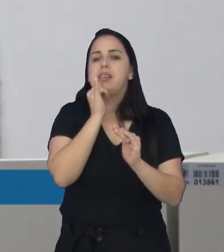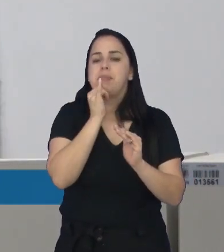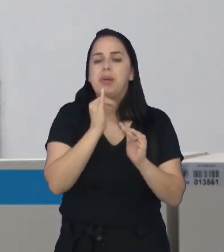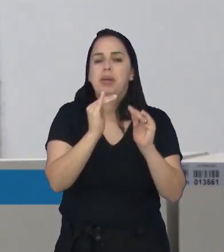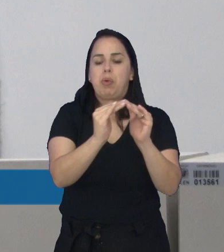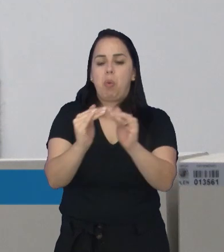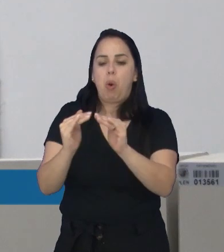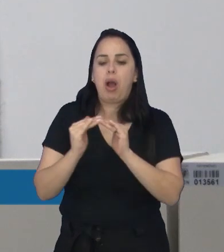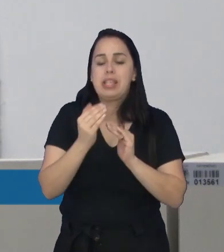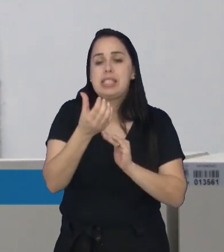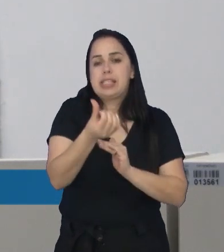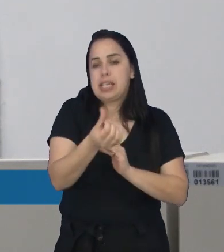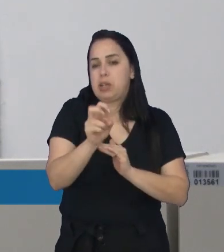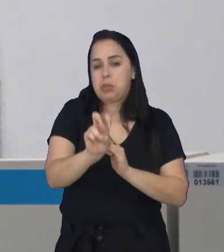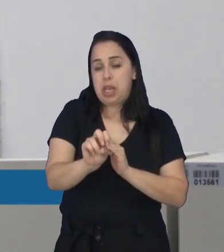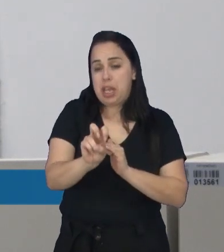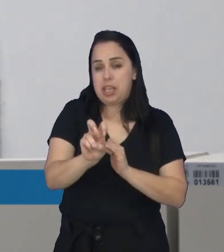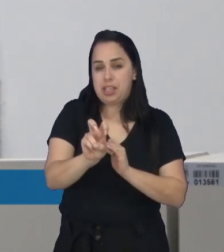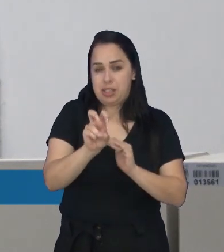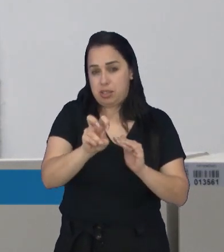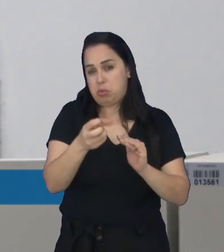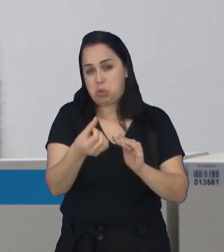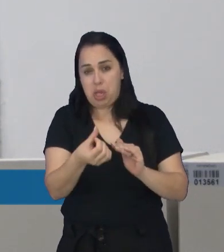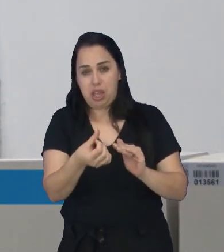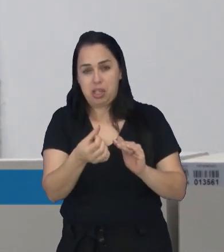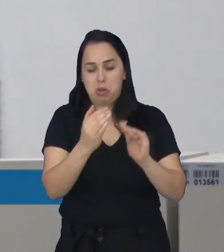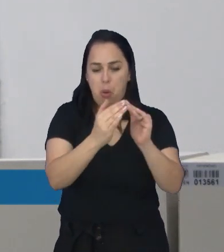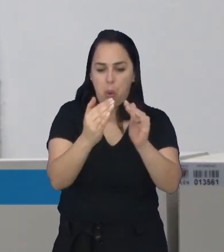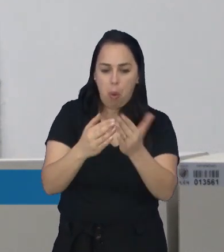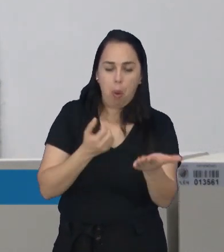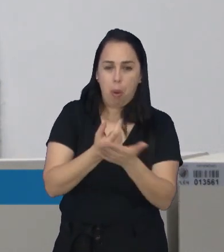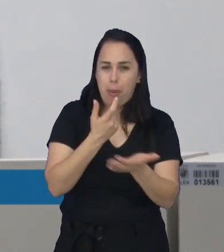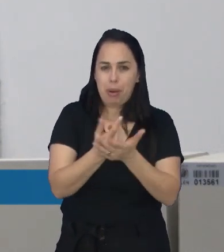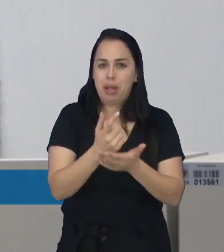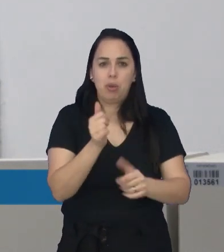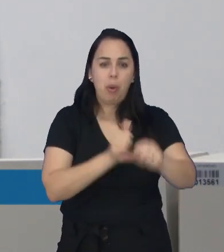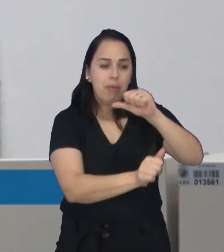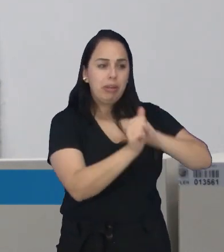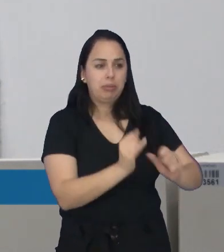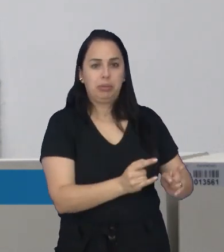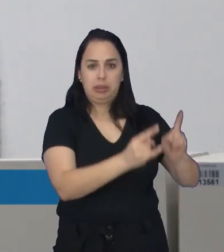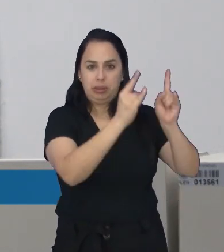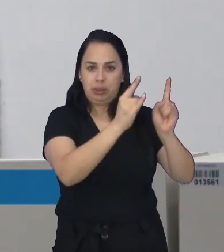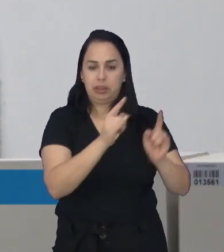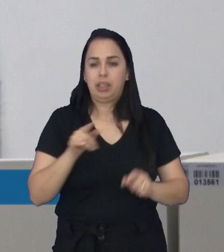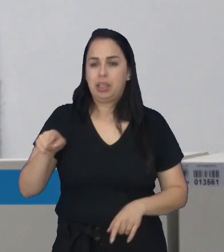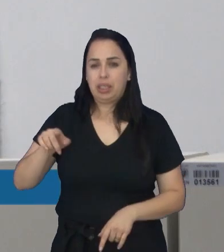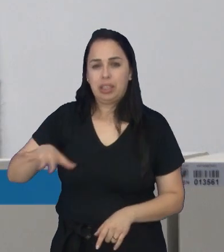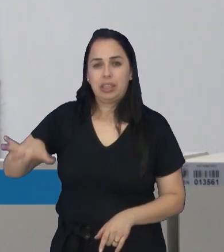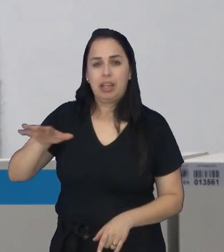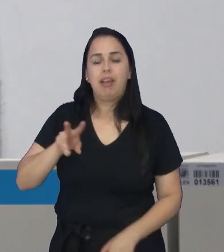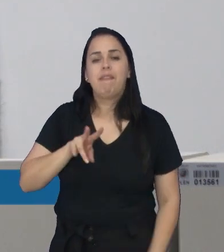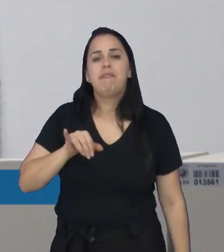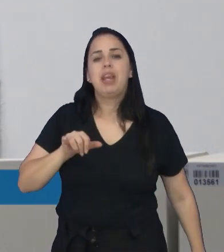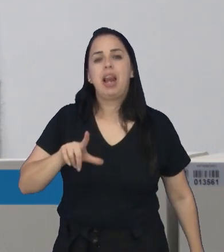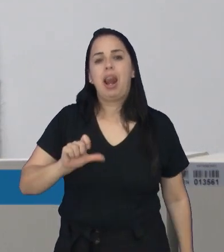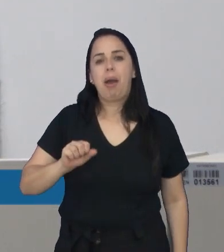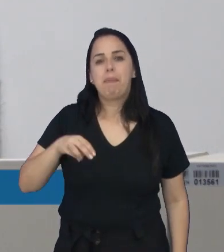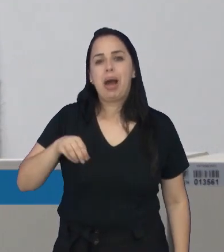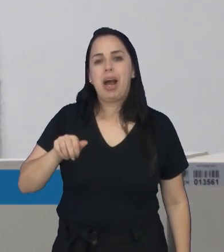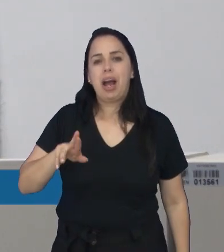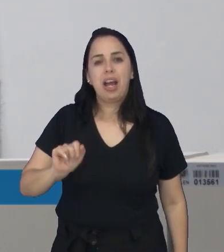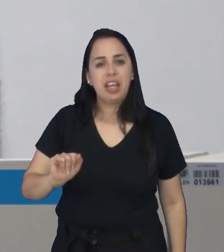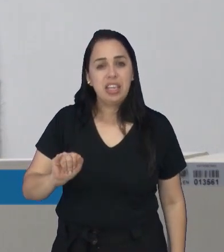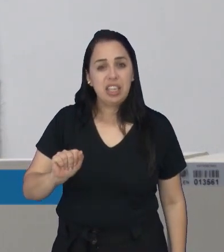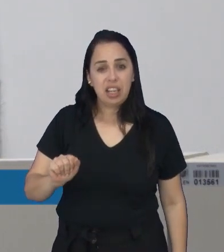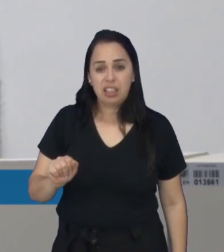casas essa é uma dificuldade muito grande que a gente tem visto e não só na Vila Diana a gente a Vila Maria todo mundo fala porque aquela Vila Maria não em